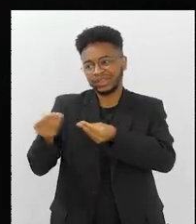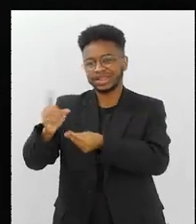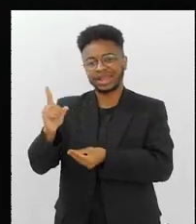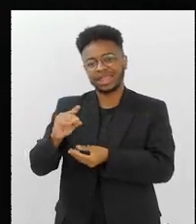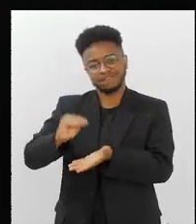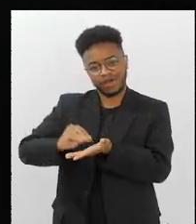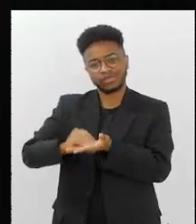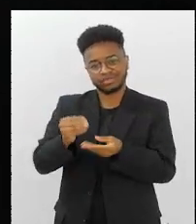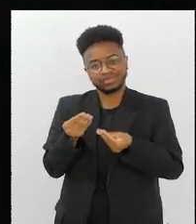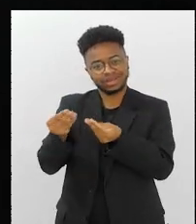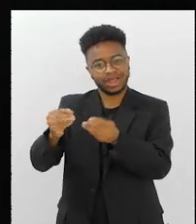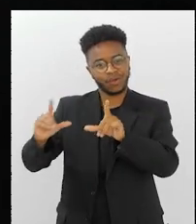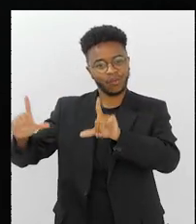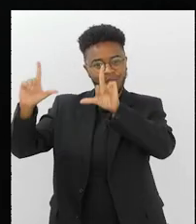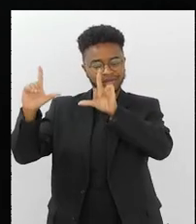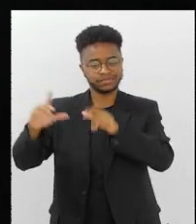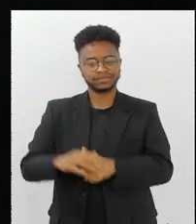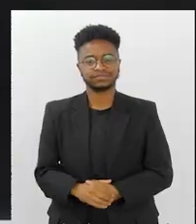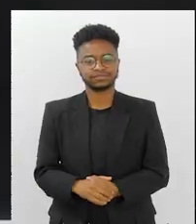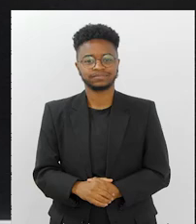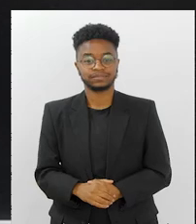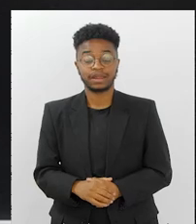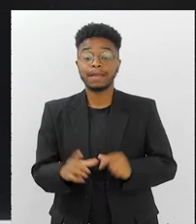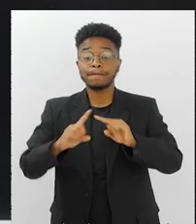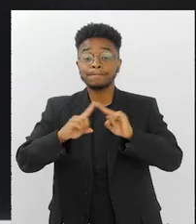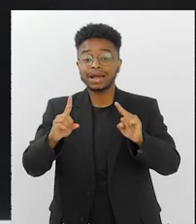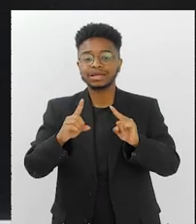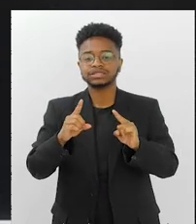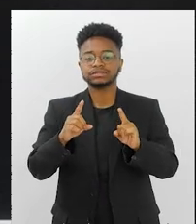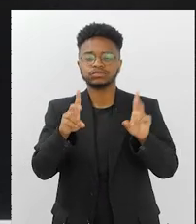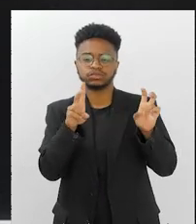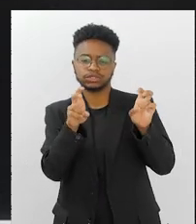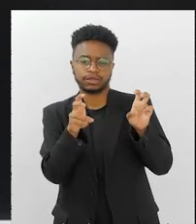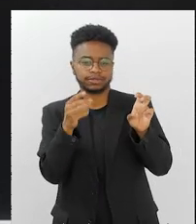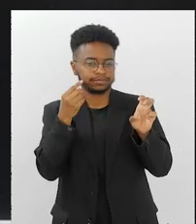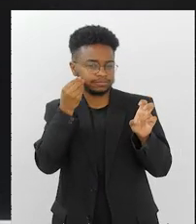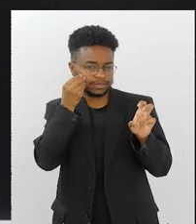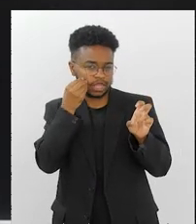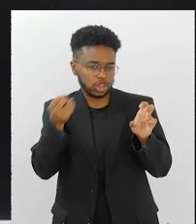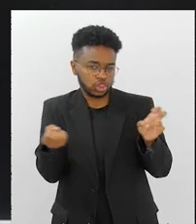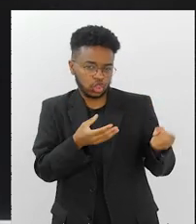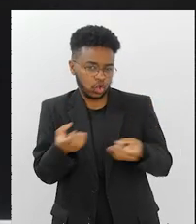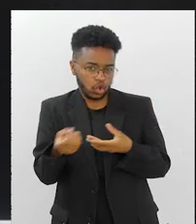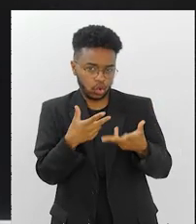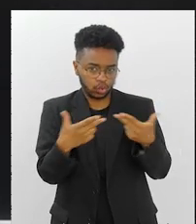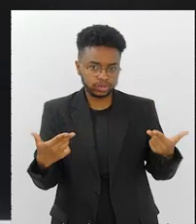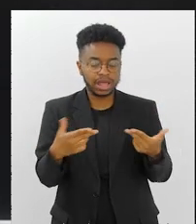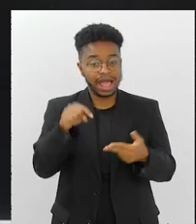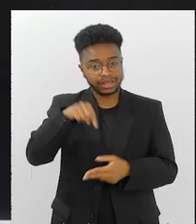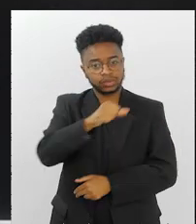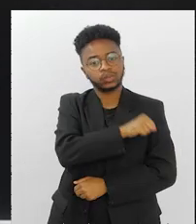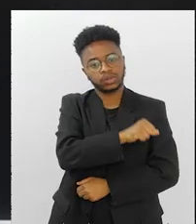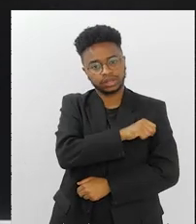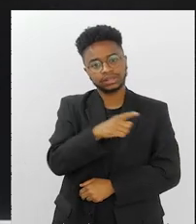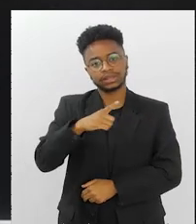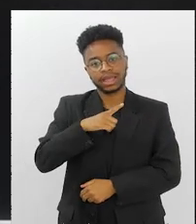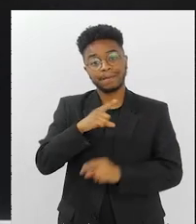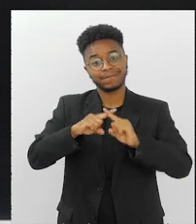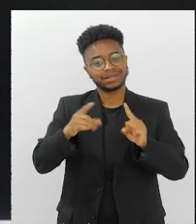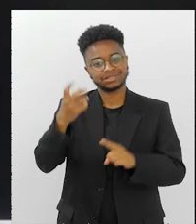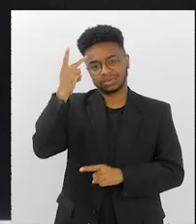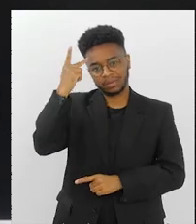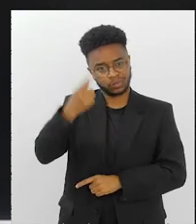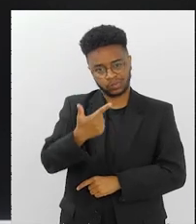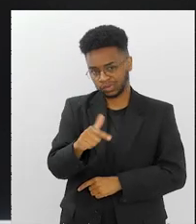ainda eu vou colocar do lado mas falo essa coisa do arriscar né que o carnaval do Rio tem e o carnaval de São Paulo não tem né